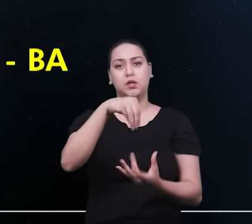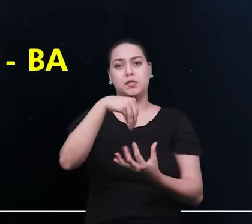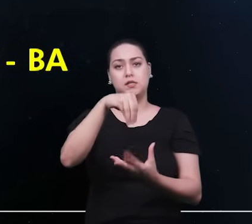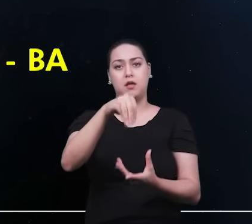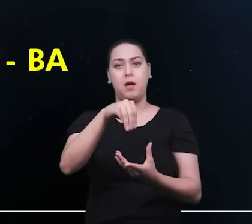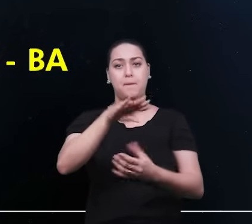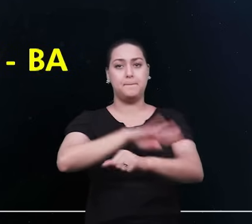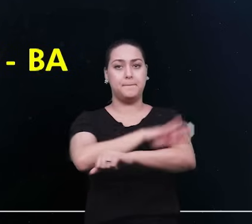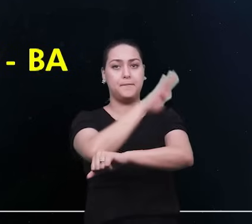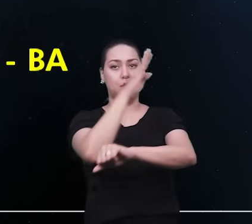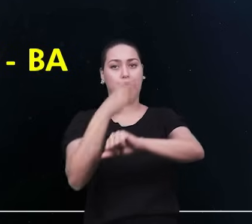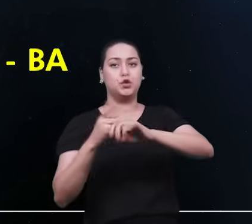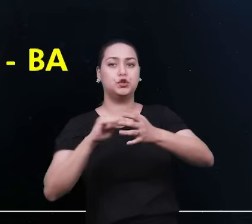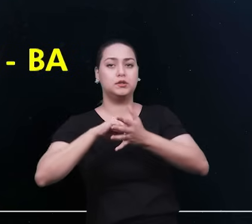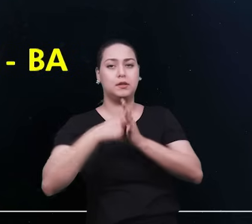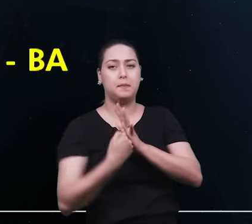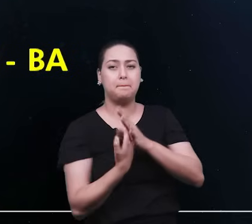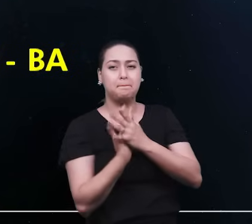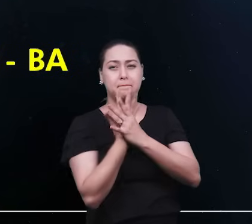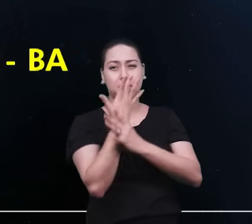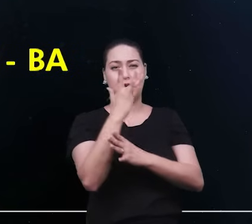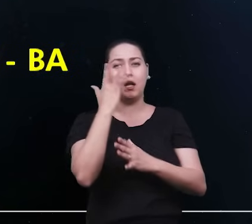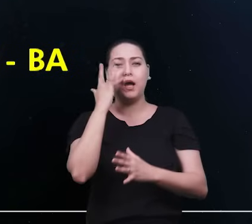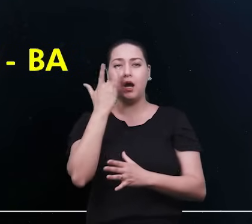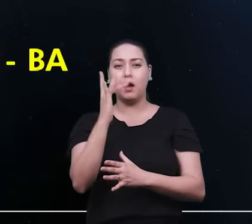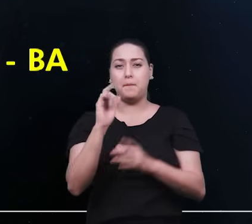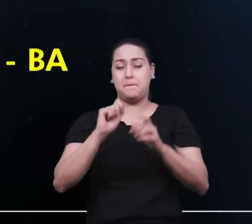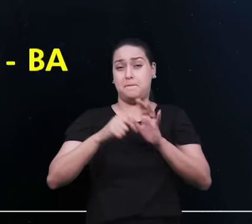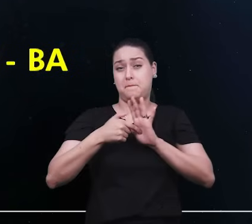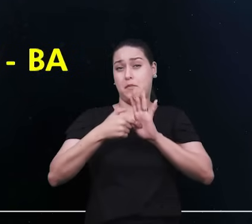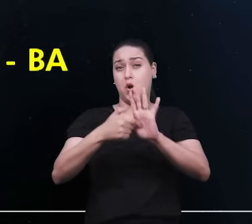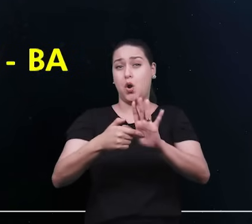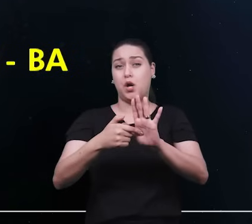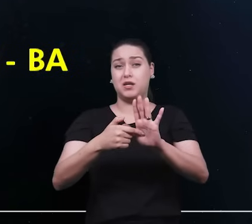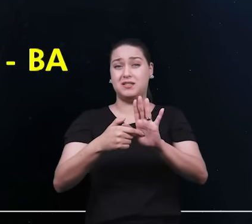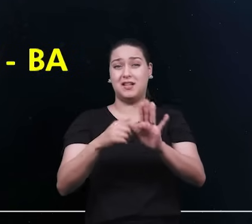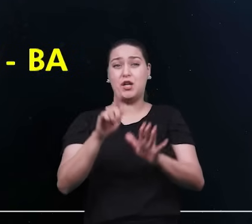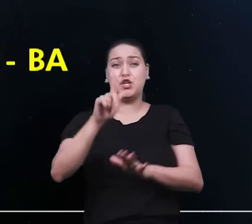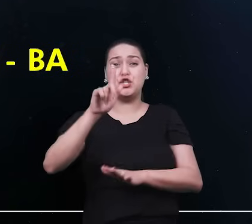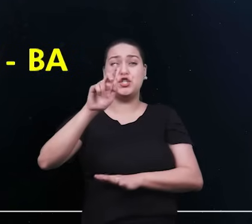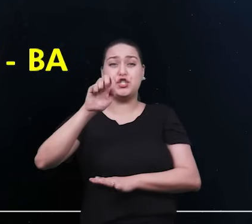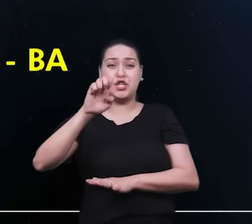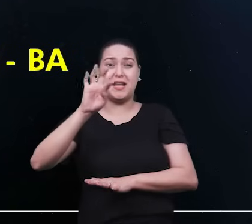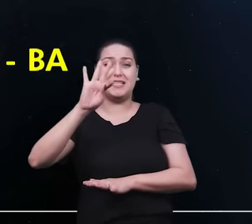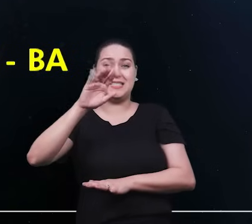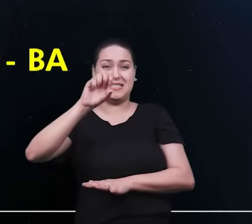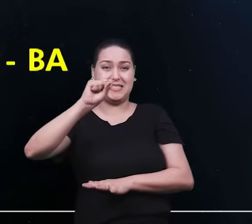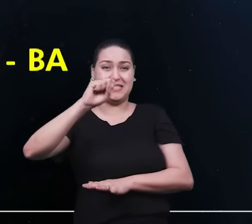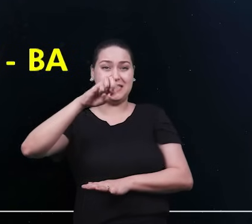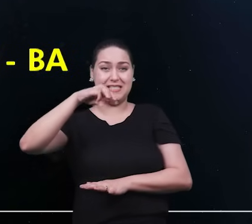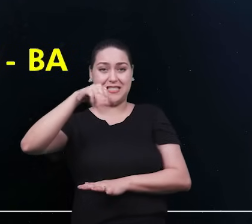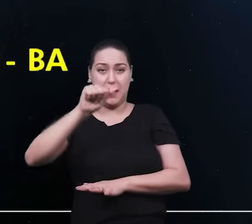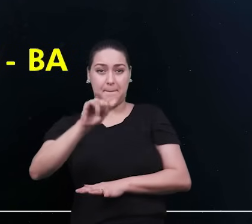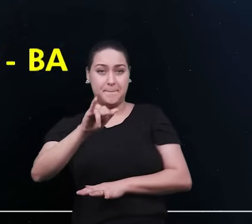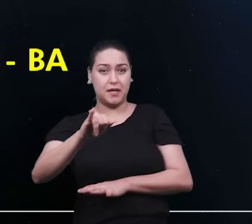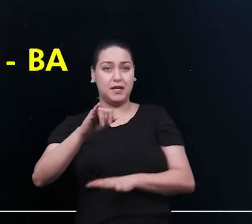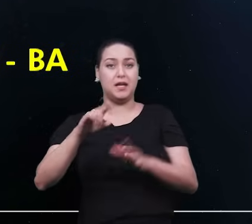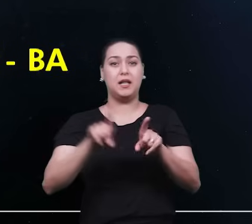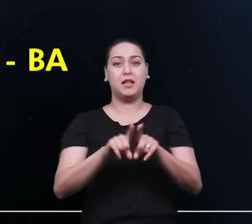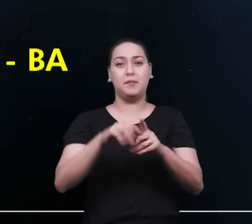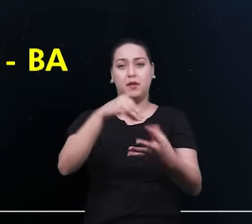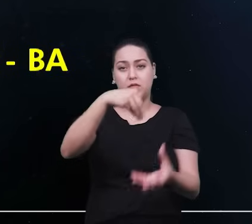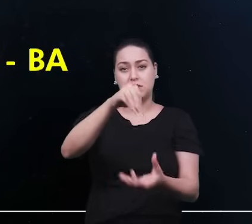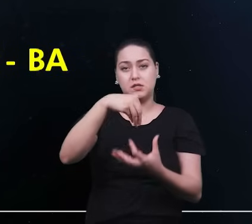do Incenso. Monte da Mirra, apontando para o Getsêmani, e o Outeiro do Incenso para o